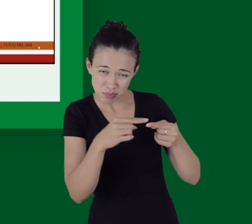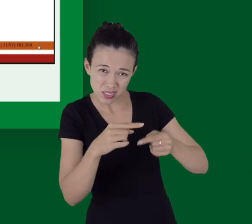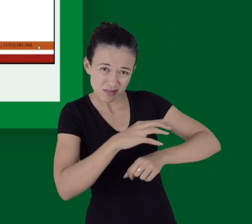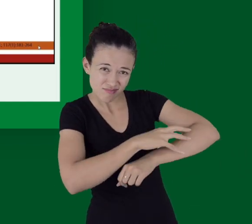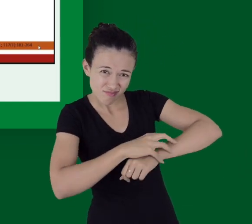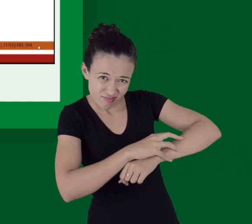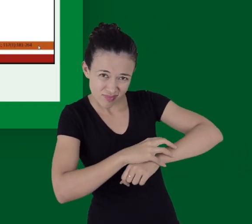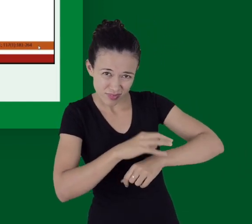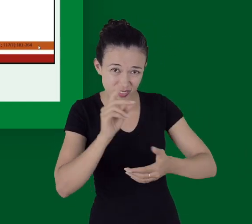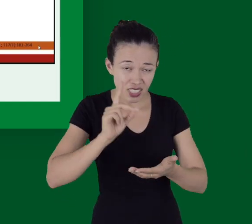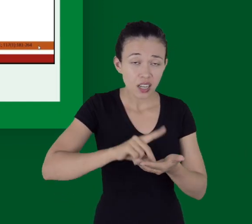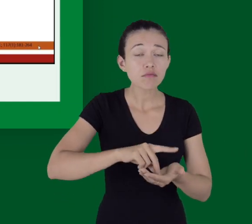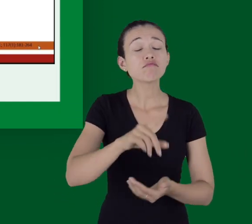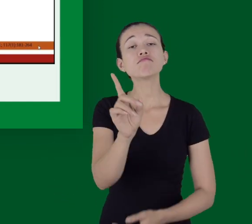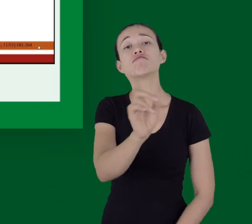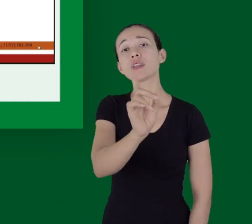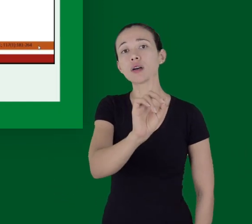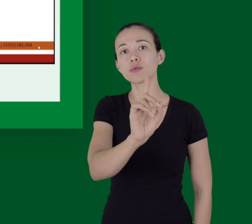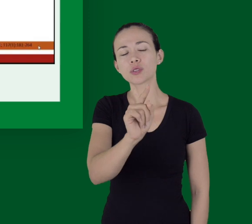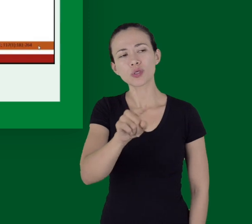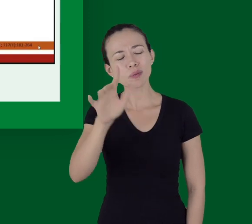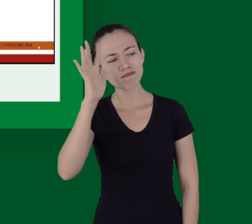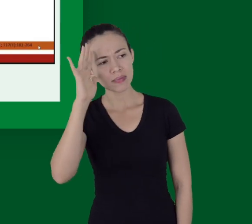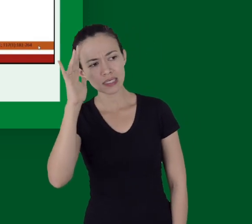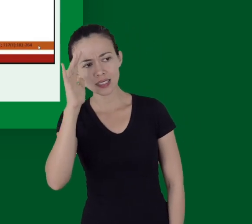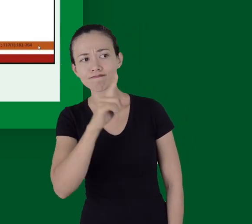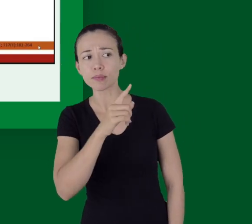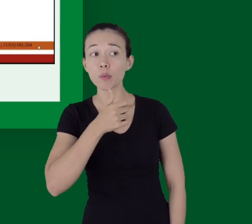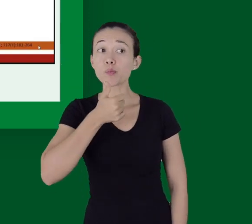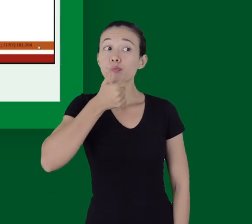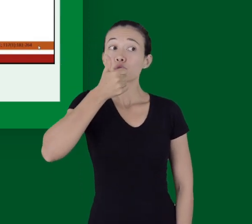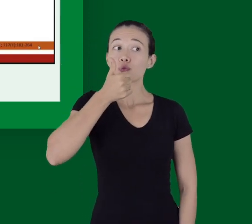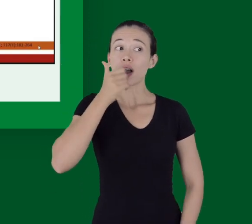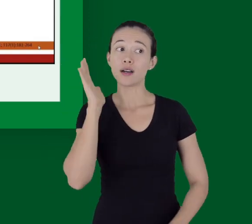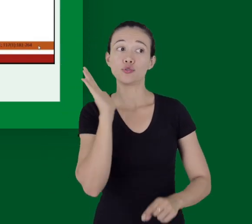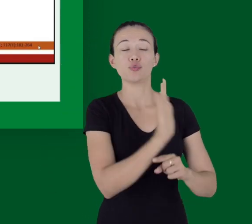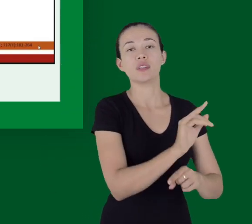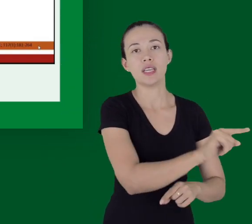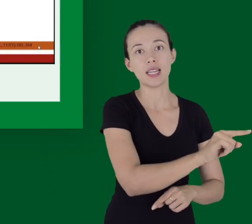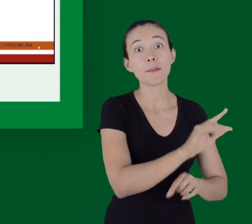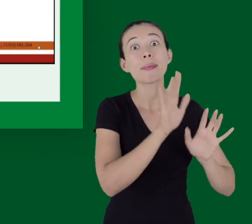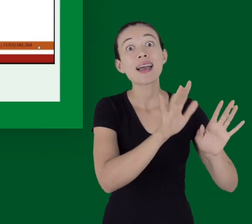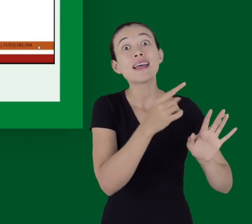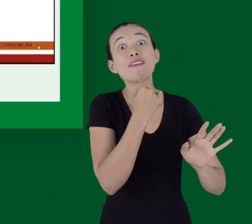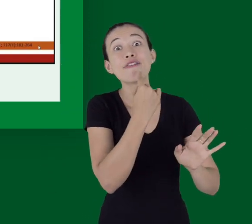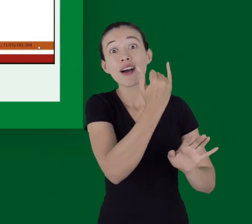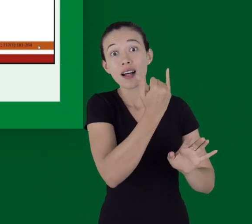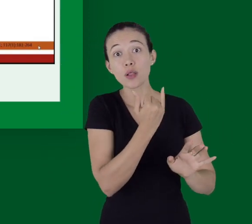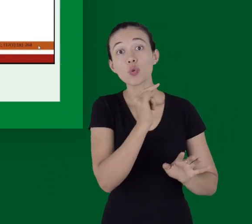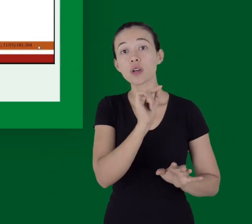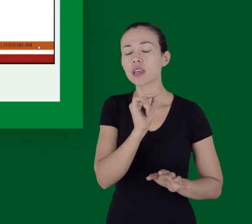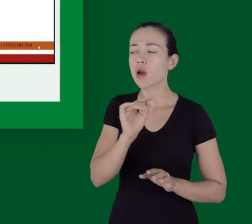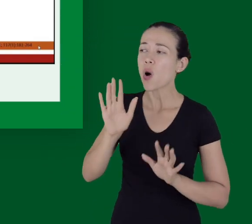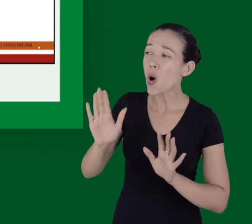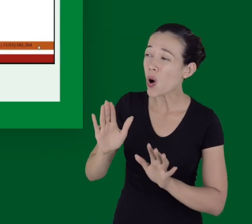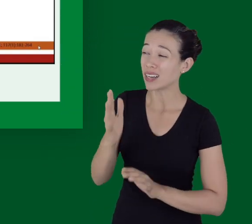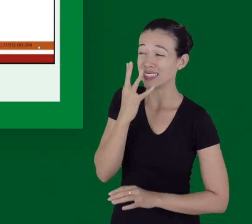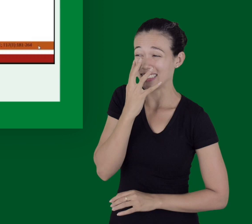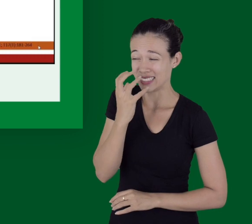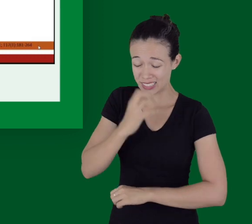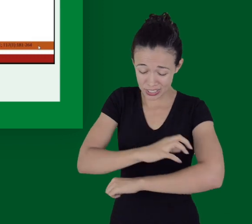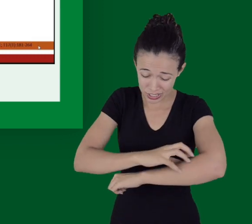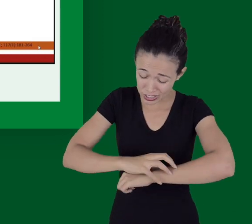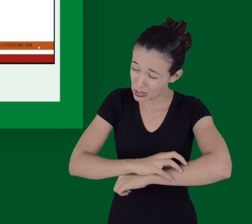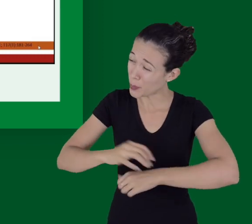não é alergia a AS, tá? Então, tem que pensar no risco-benefício. A gente só não vai dar se o paciente falar que teve